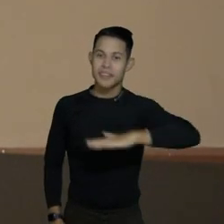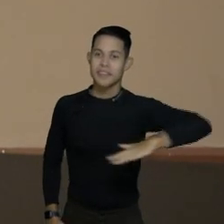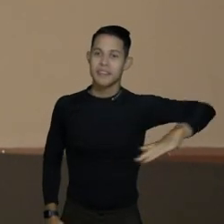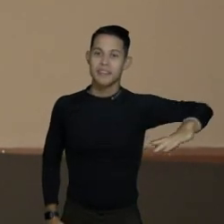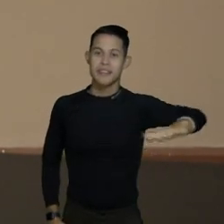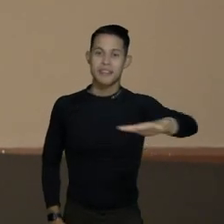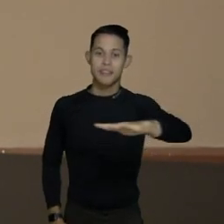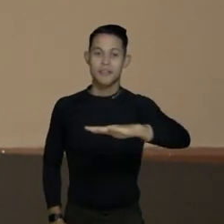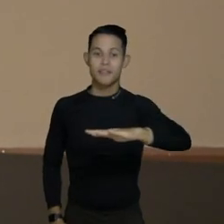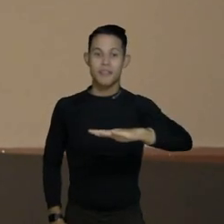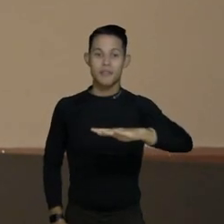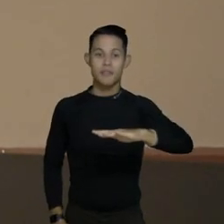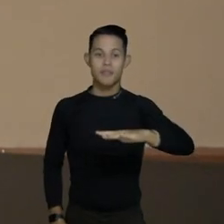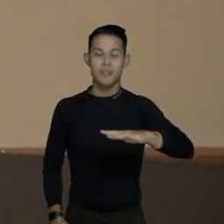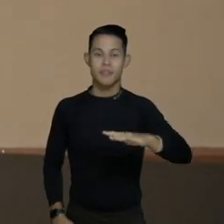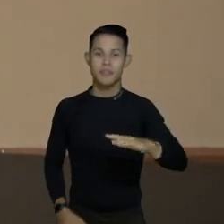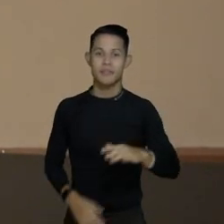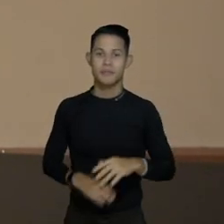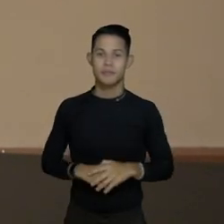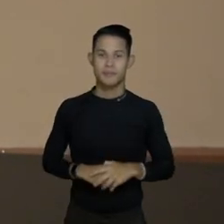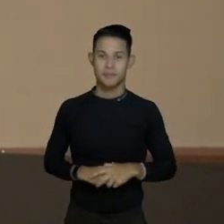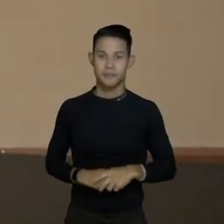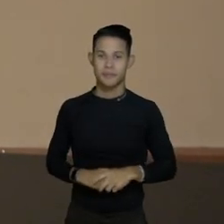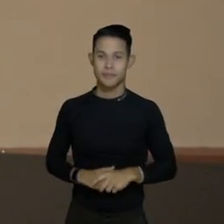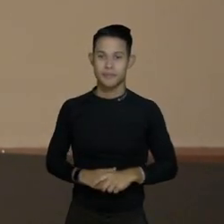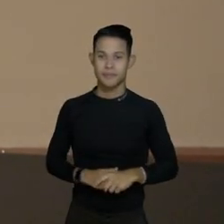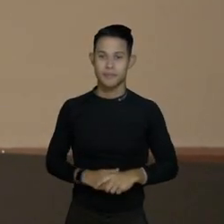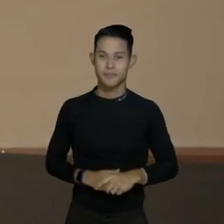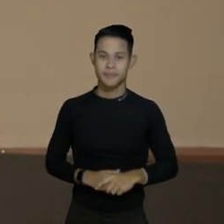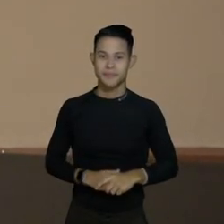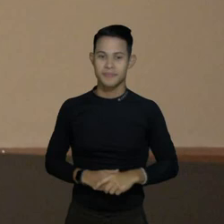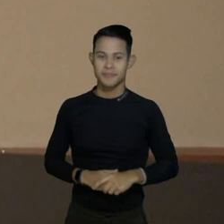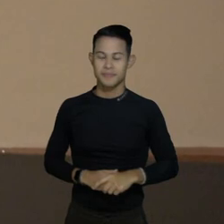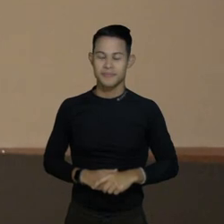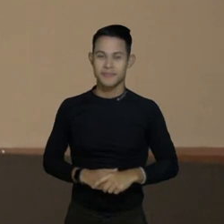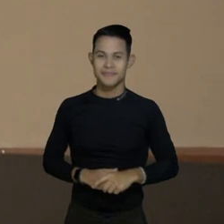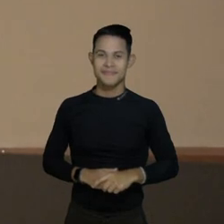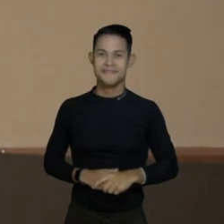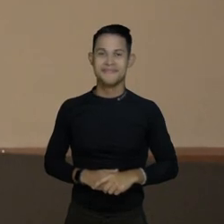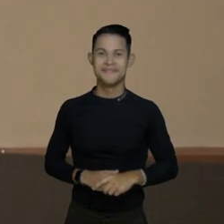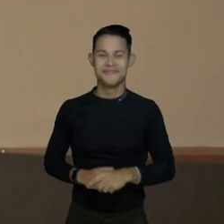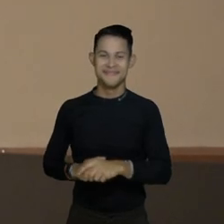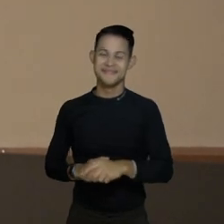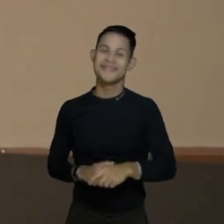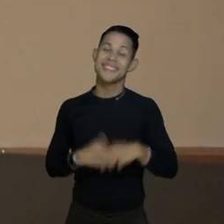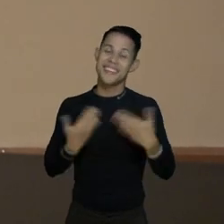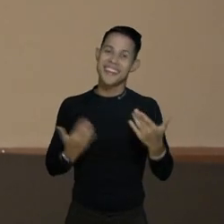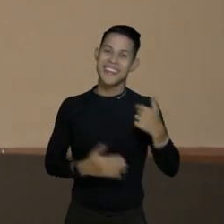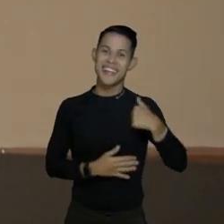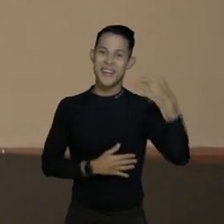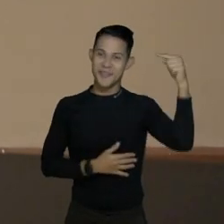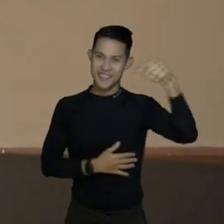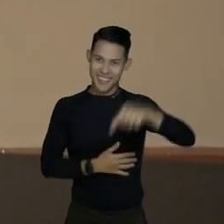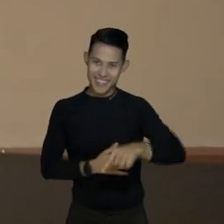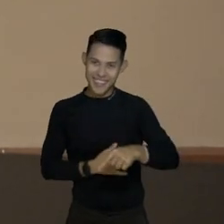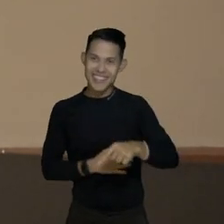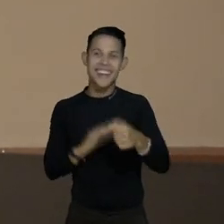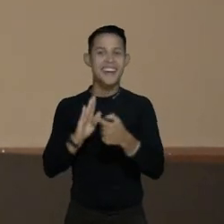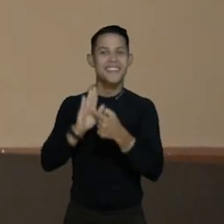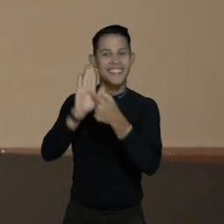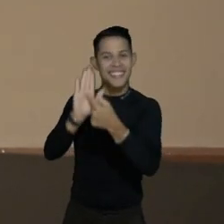luta é bem grande então então vou falar para vocês sobre o